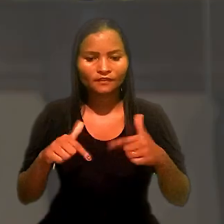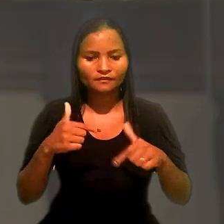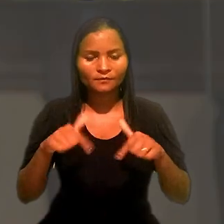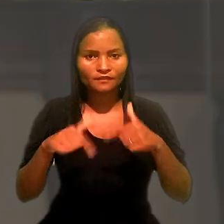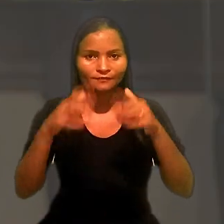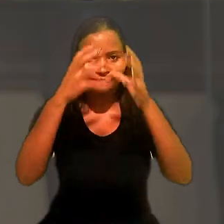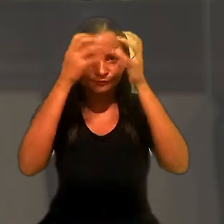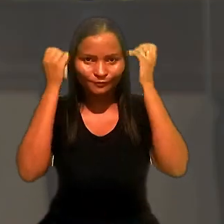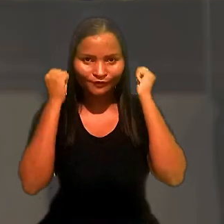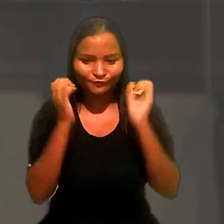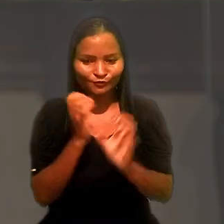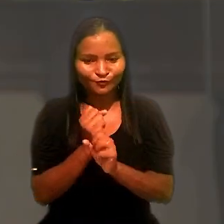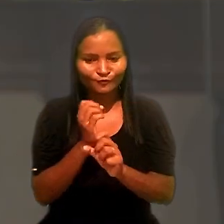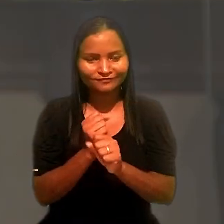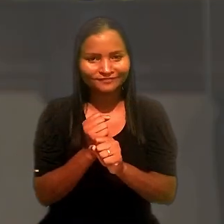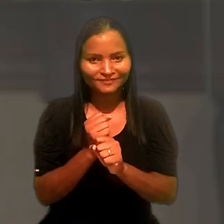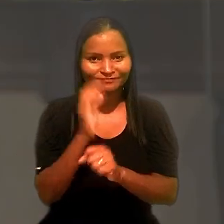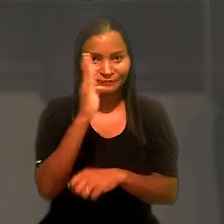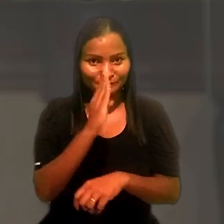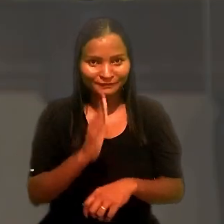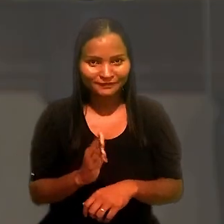Trabalhando no Tribunal de Contas da União,